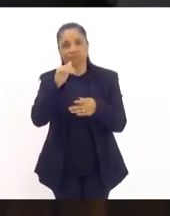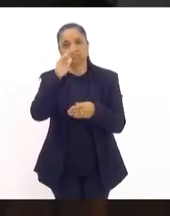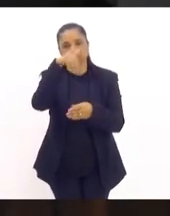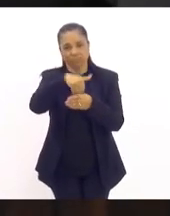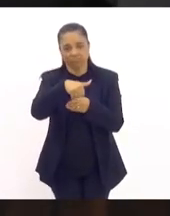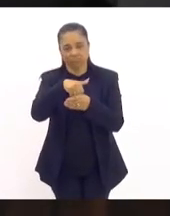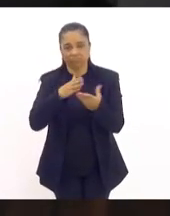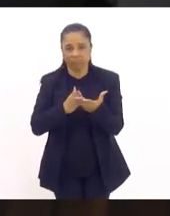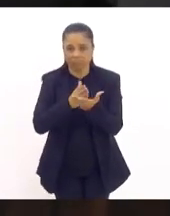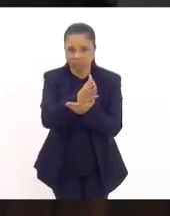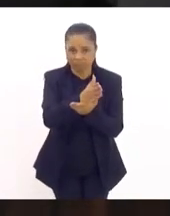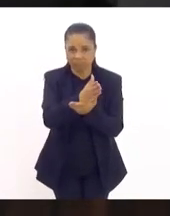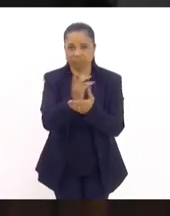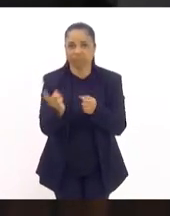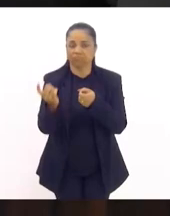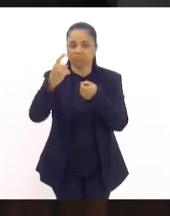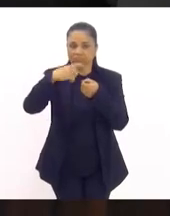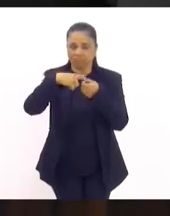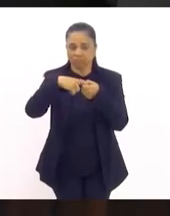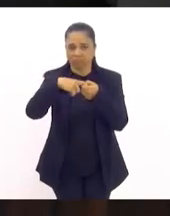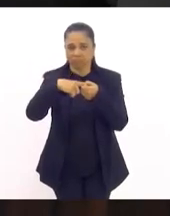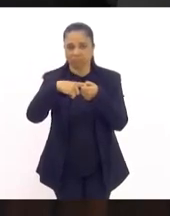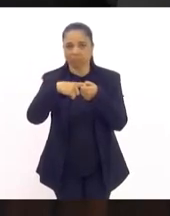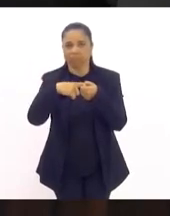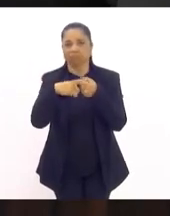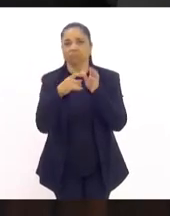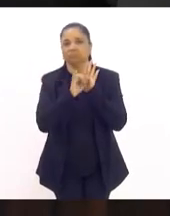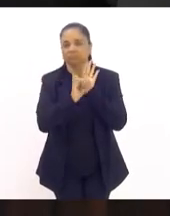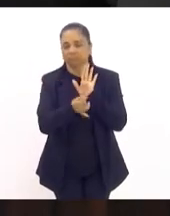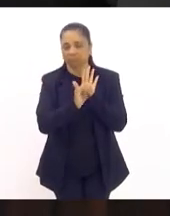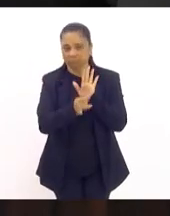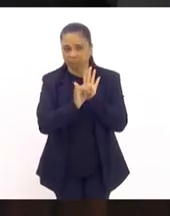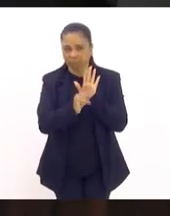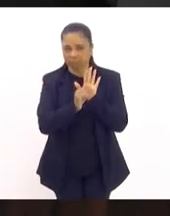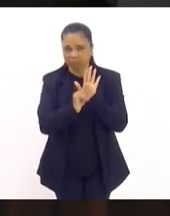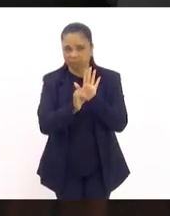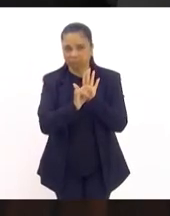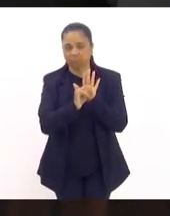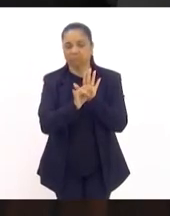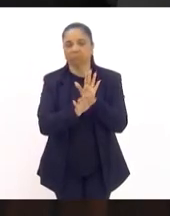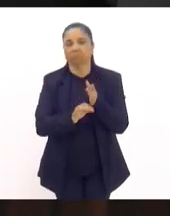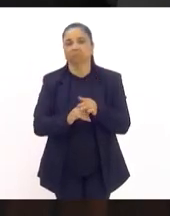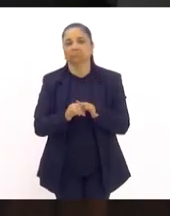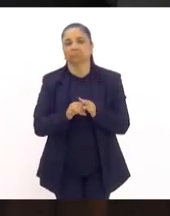Aprovado. Retornam ao autor para elaborar a indicação simples.